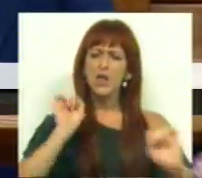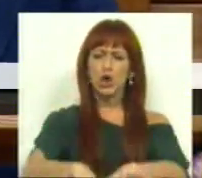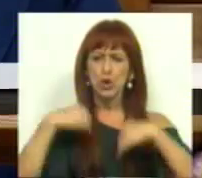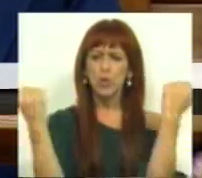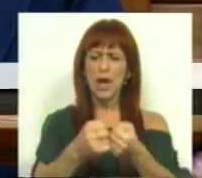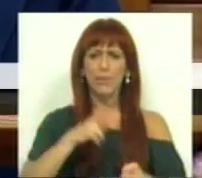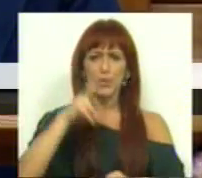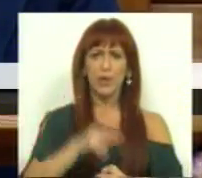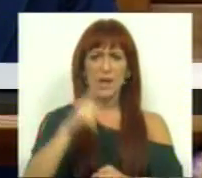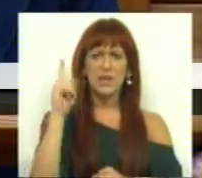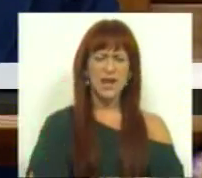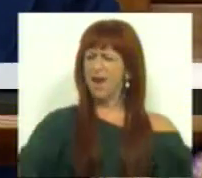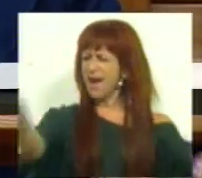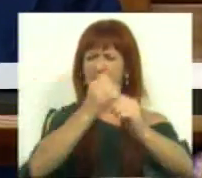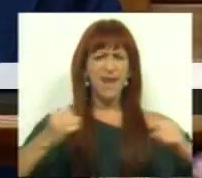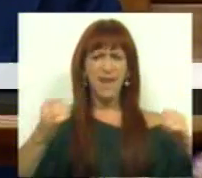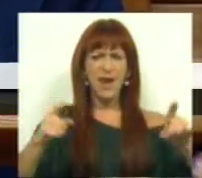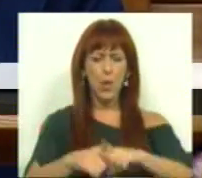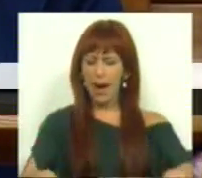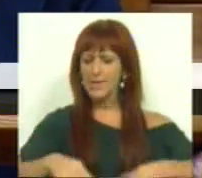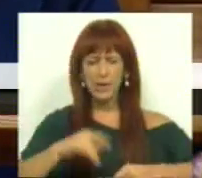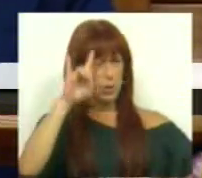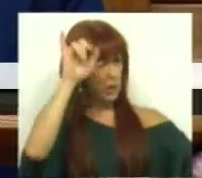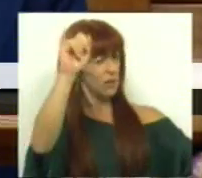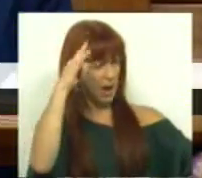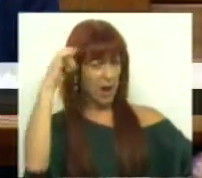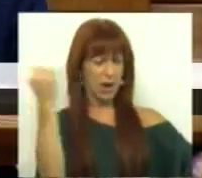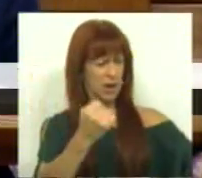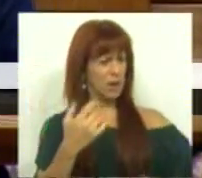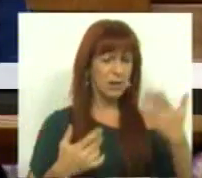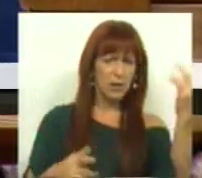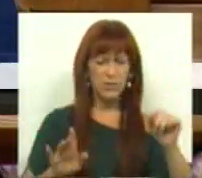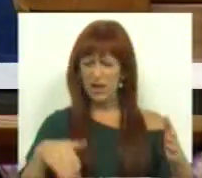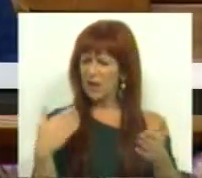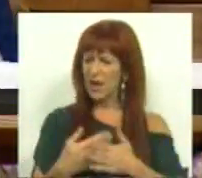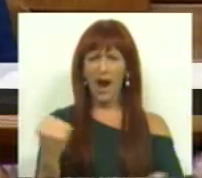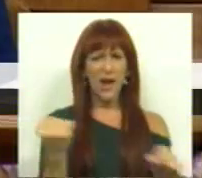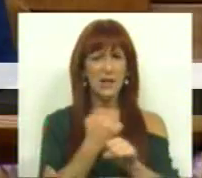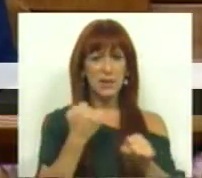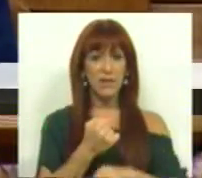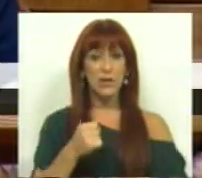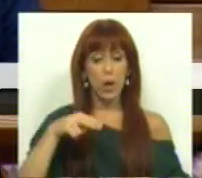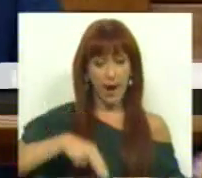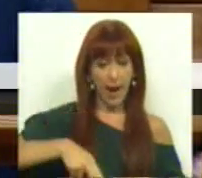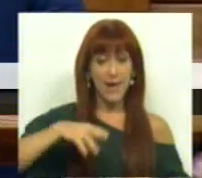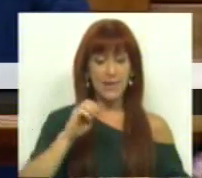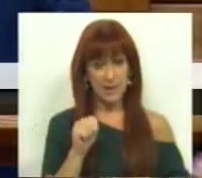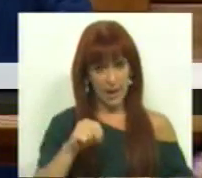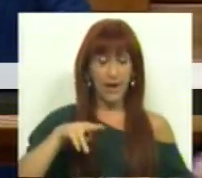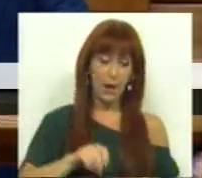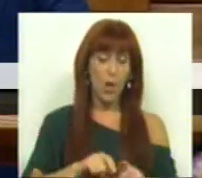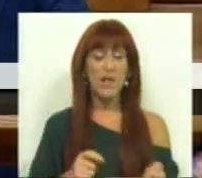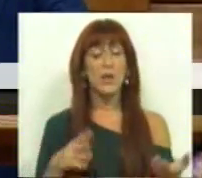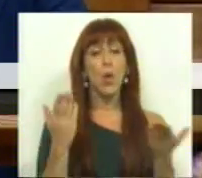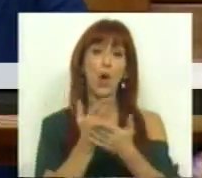sociedade portuguesa. Ninguém aceitou a ideia criminosa de tornar o Serviço Nacional de Saúde ou a escola pública